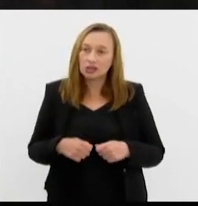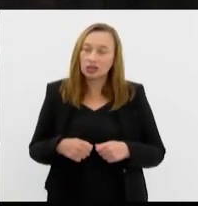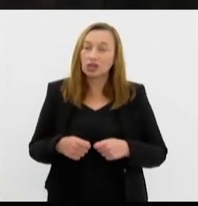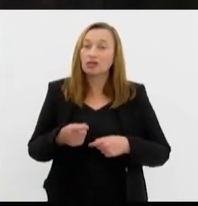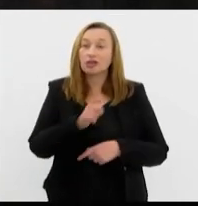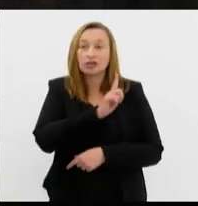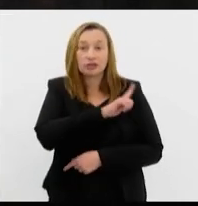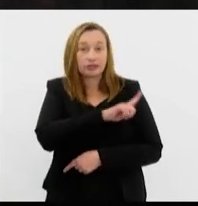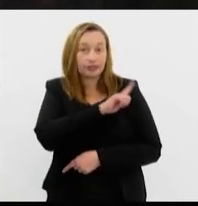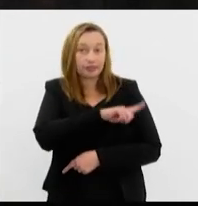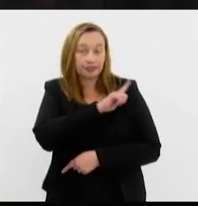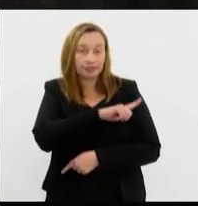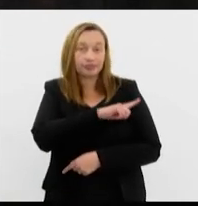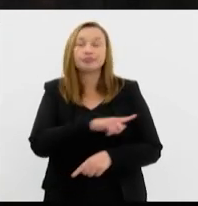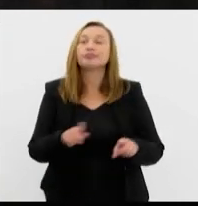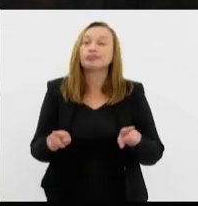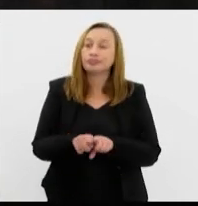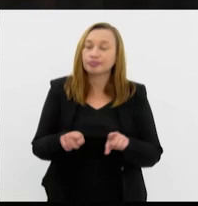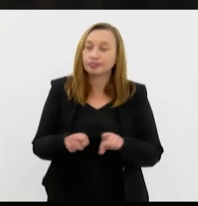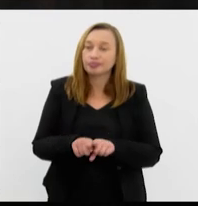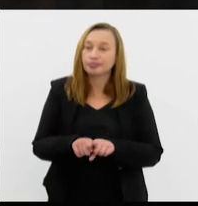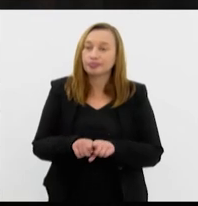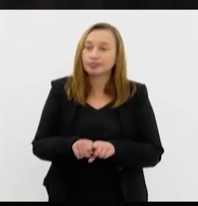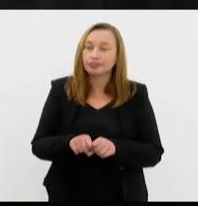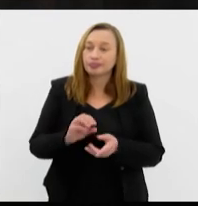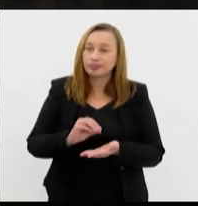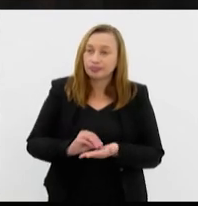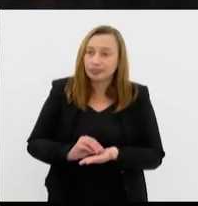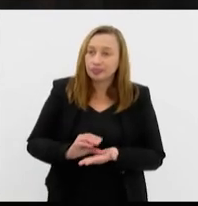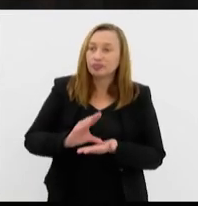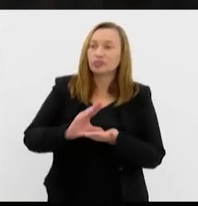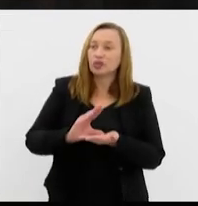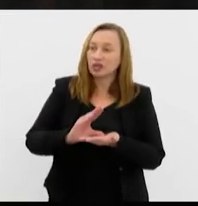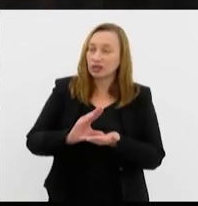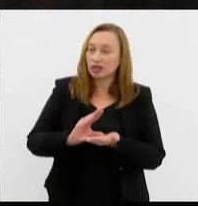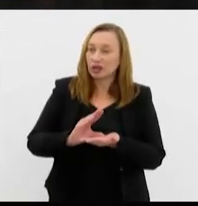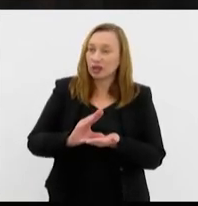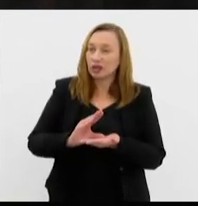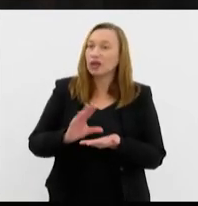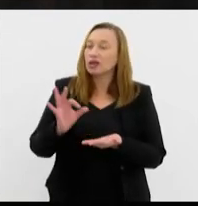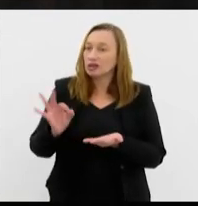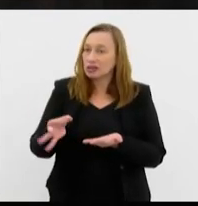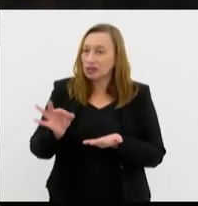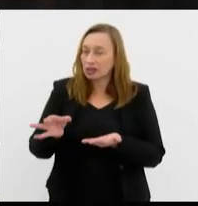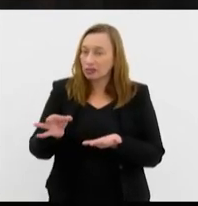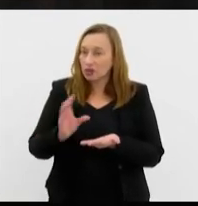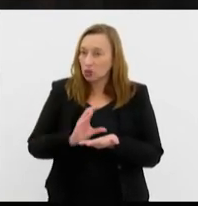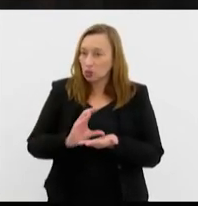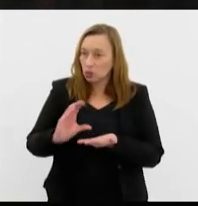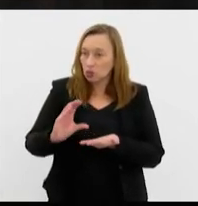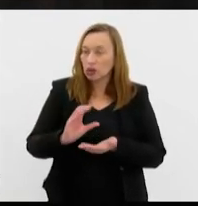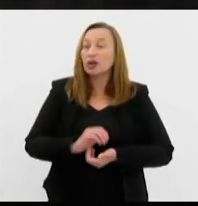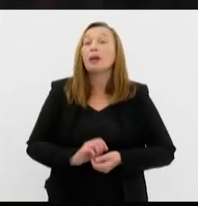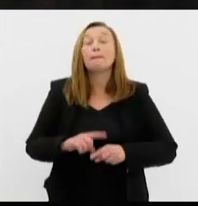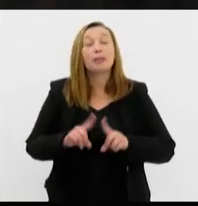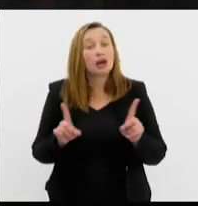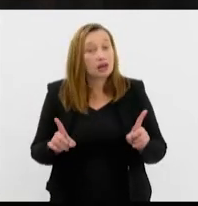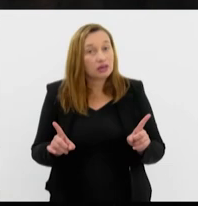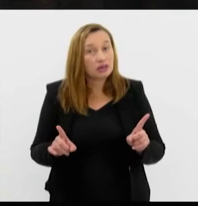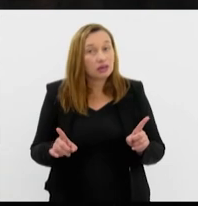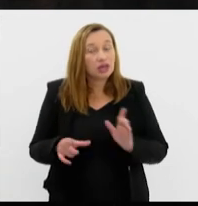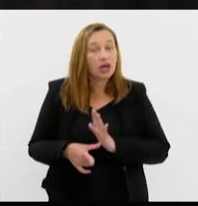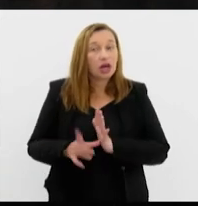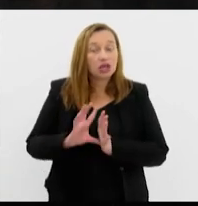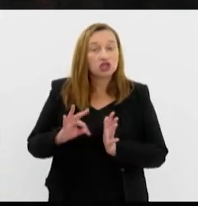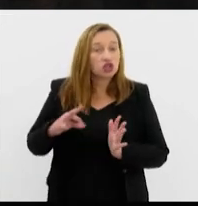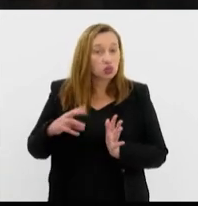gestão, mas também aumentar acentuadamente a receita. Mas, para isso, antes de